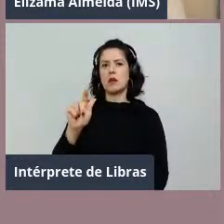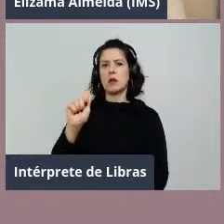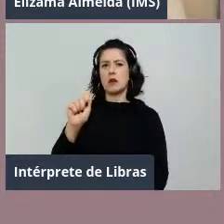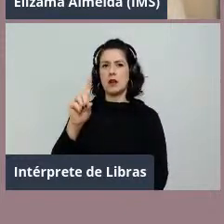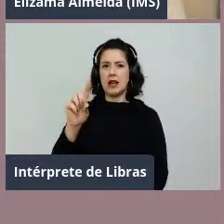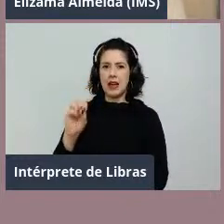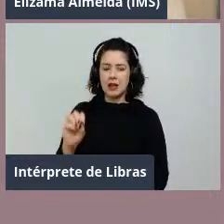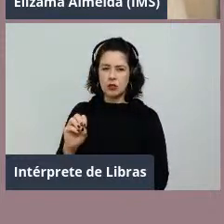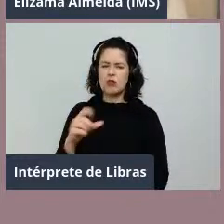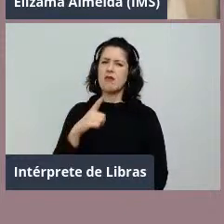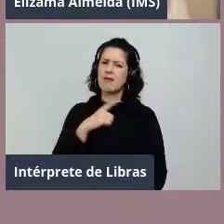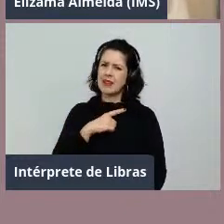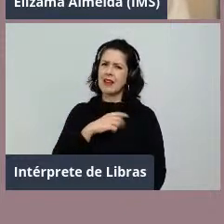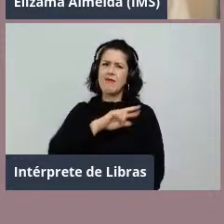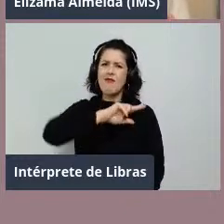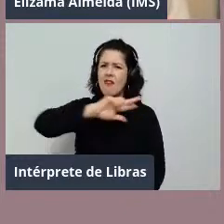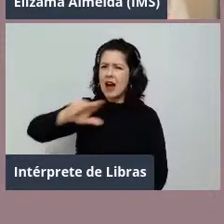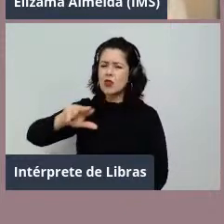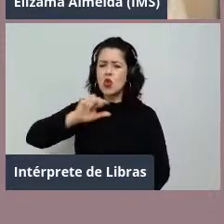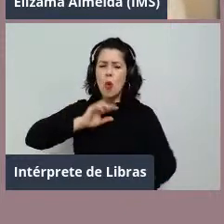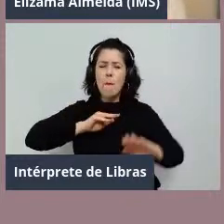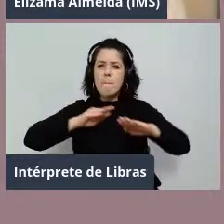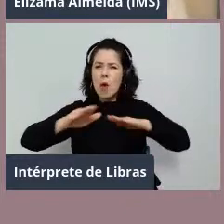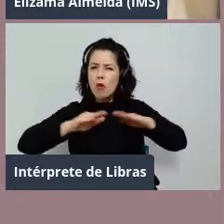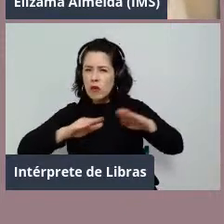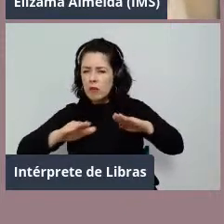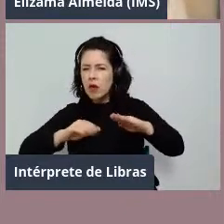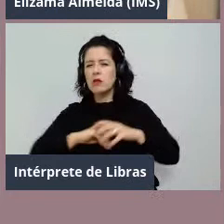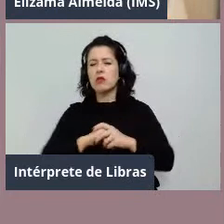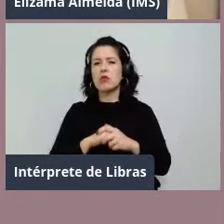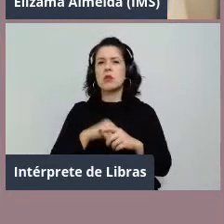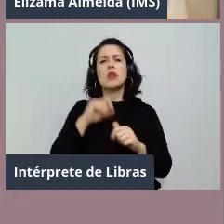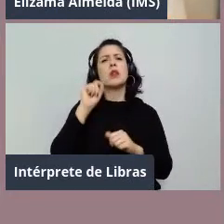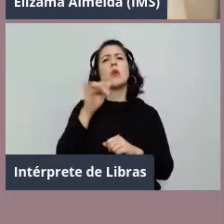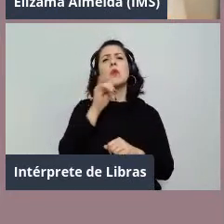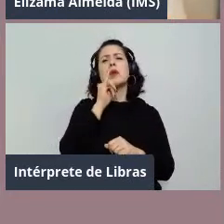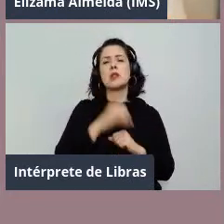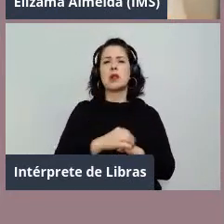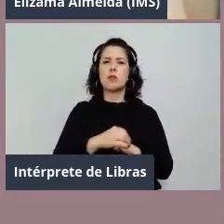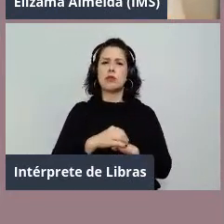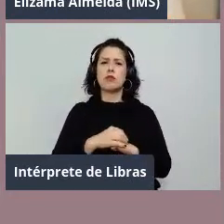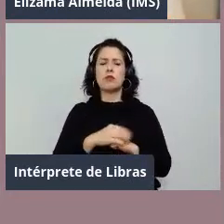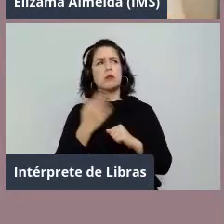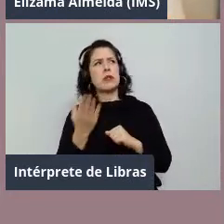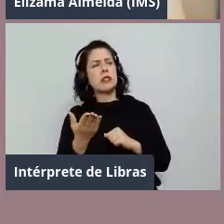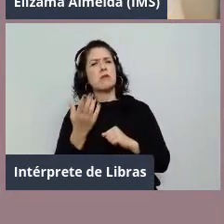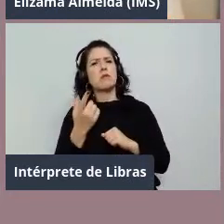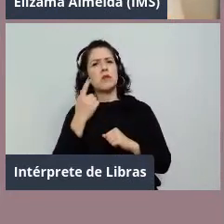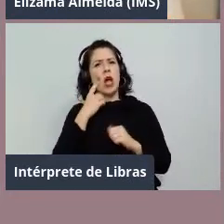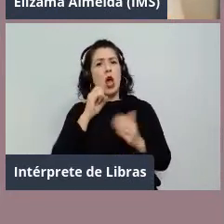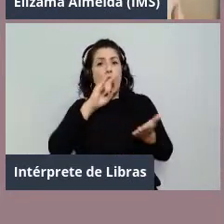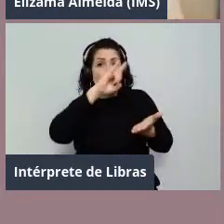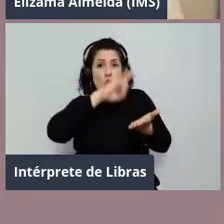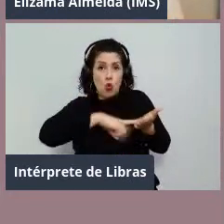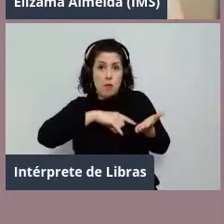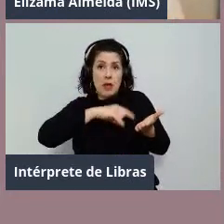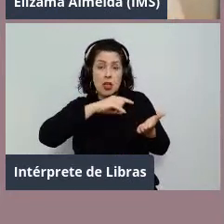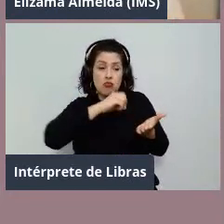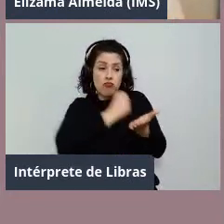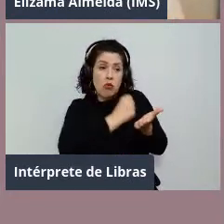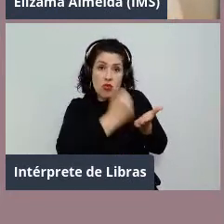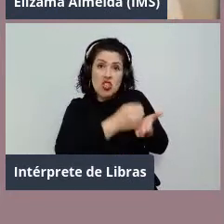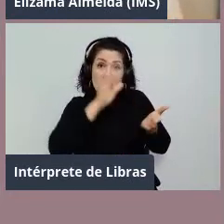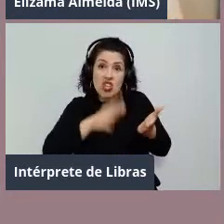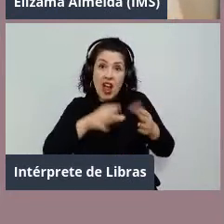desses movimentos que horas são para aproveitar um documento que já está rasgado, e ela aproveita